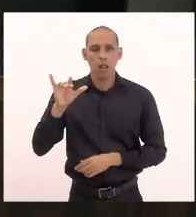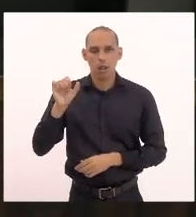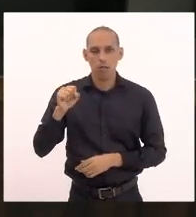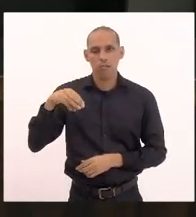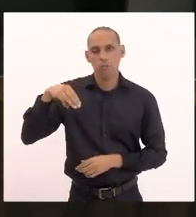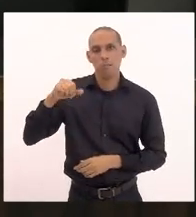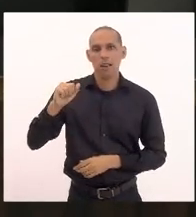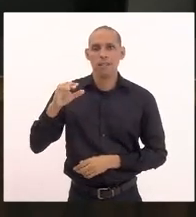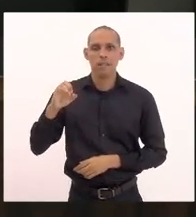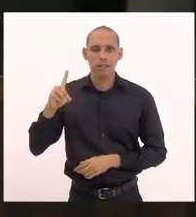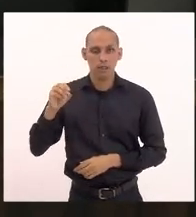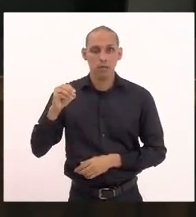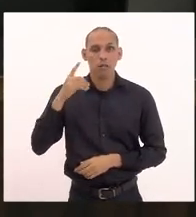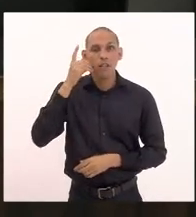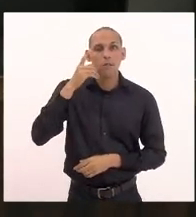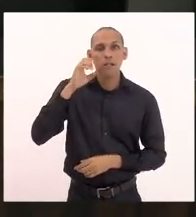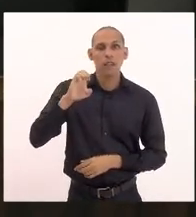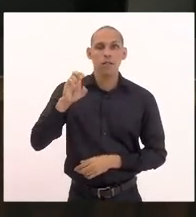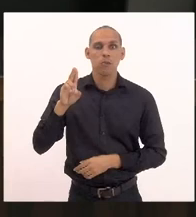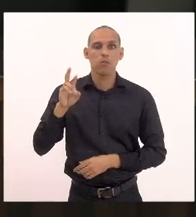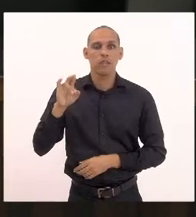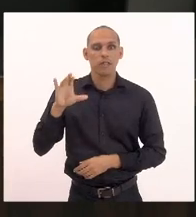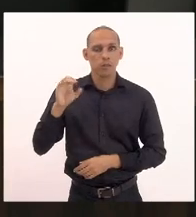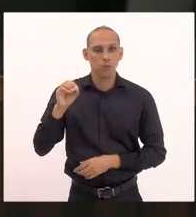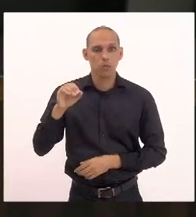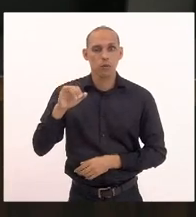Macedo. Deputado Eurico Júnior.